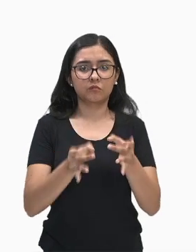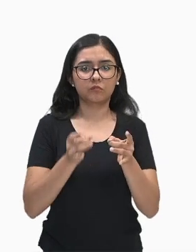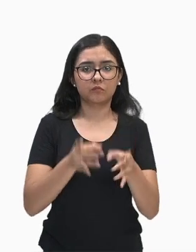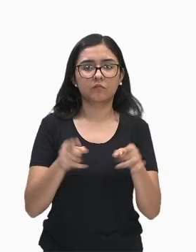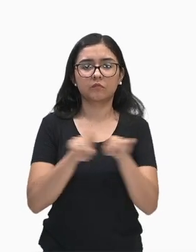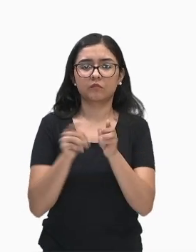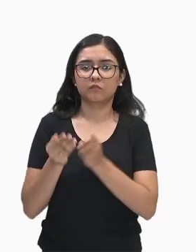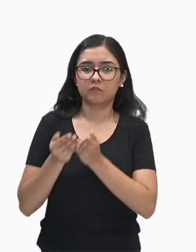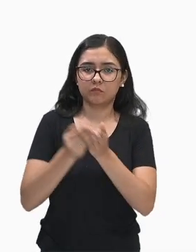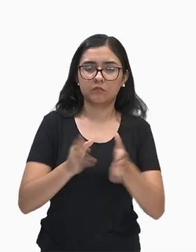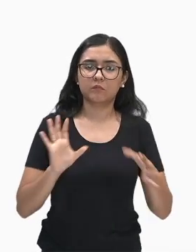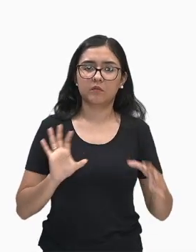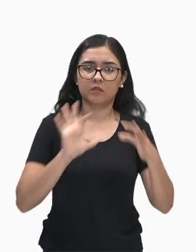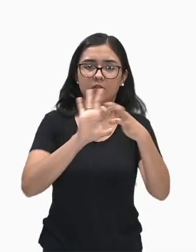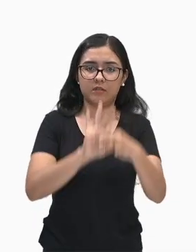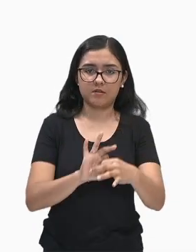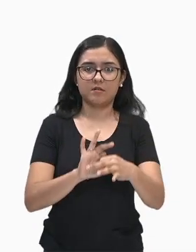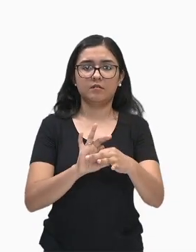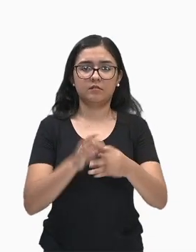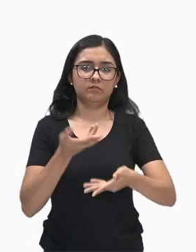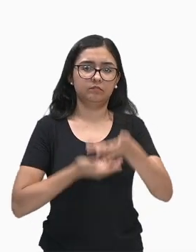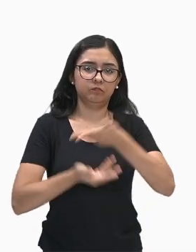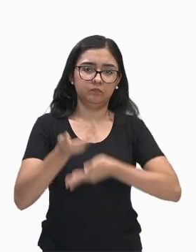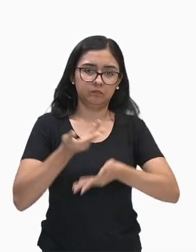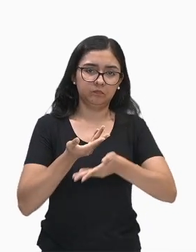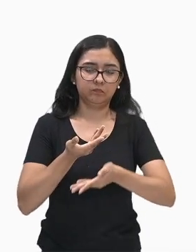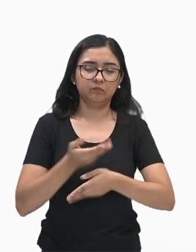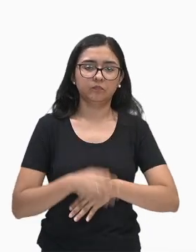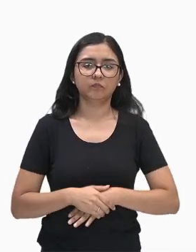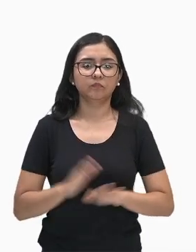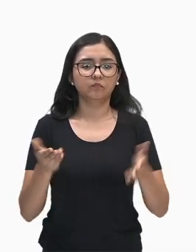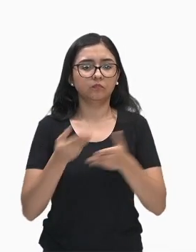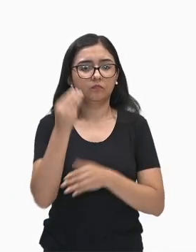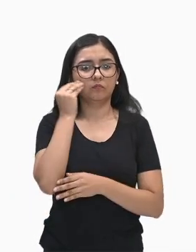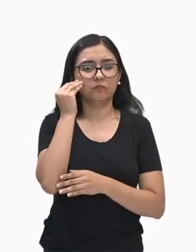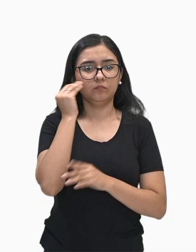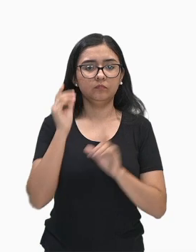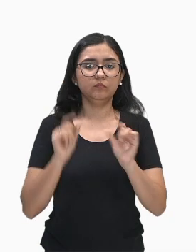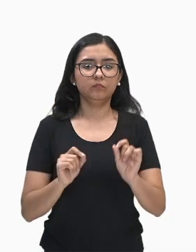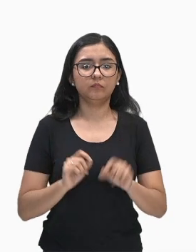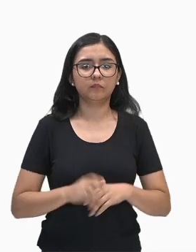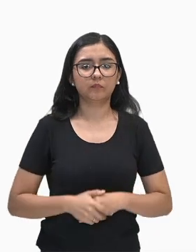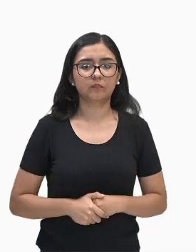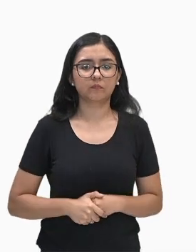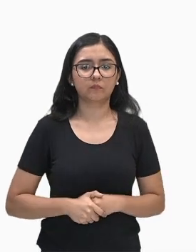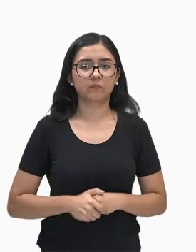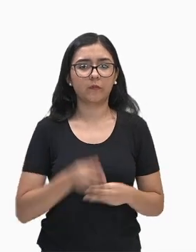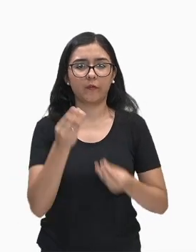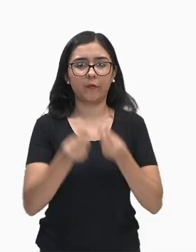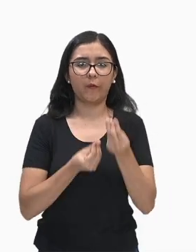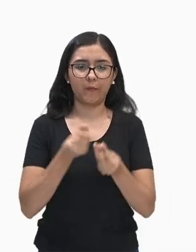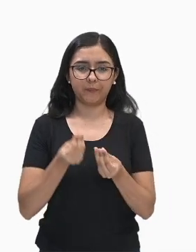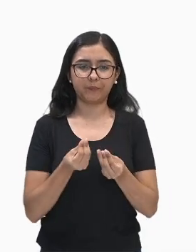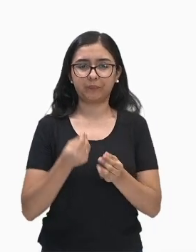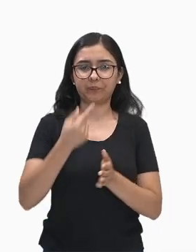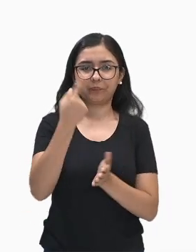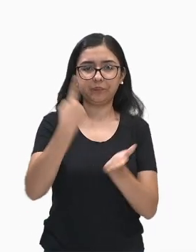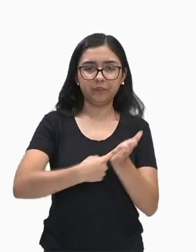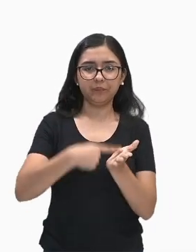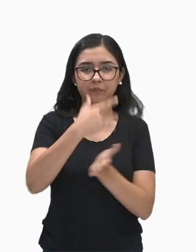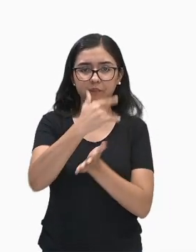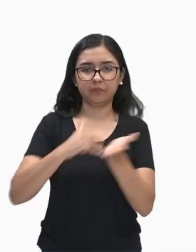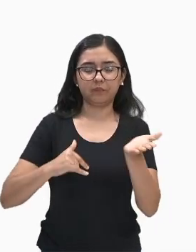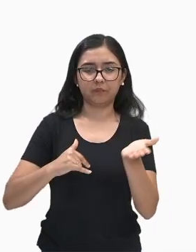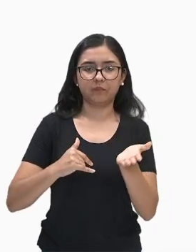de Aliança e Amizade. E agora nós vamos ver o teor, né, desse Tratado de Comércio e